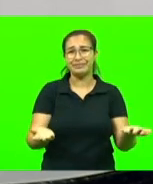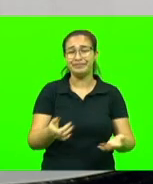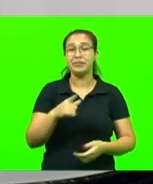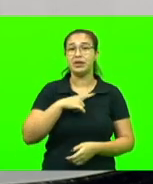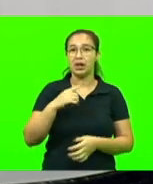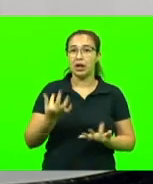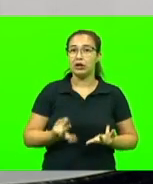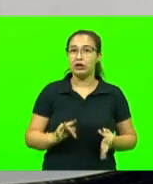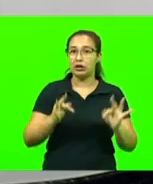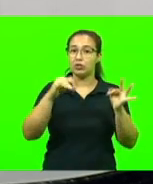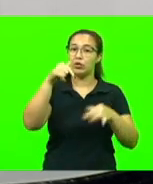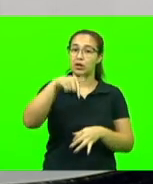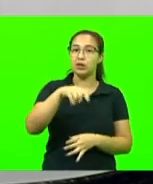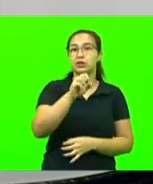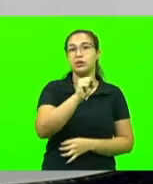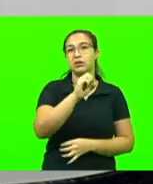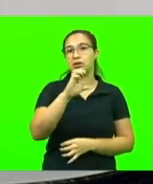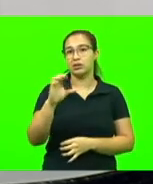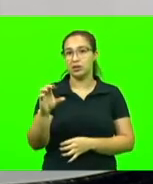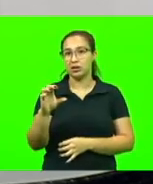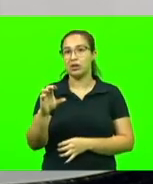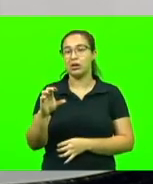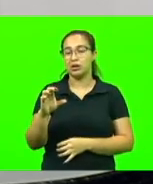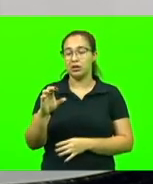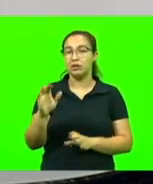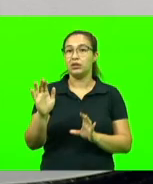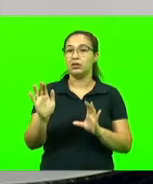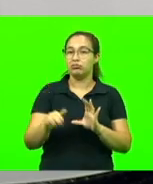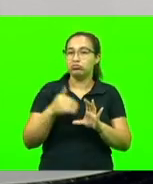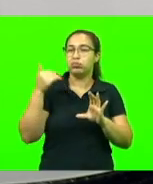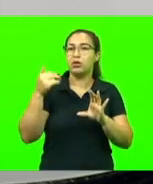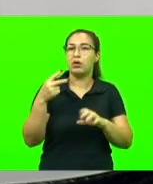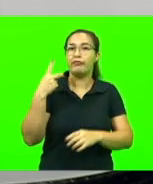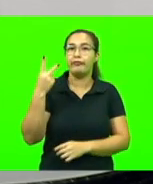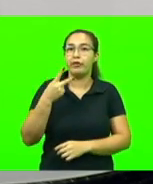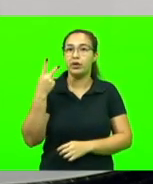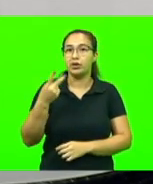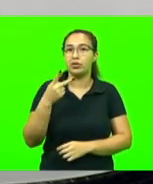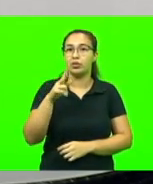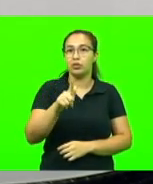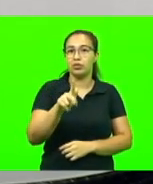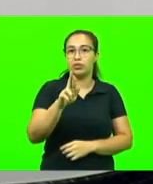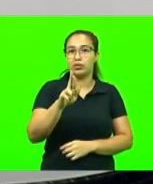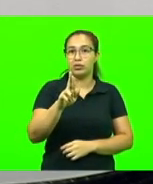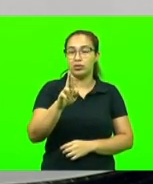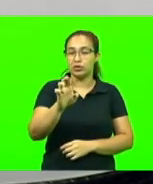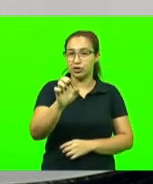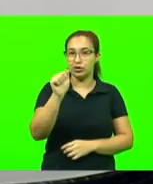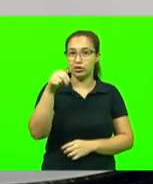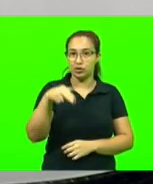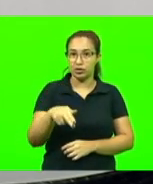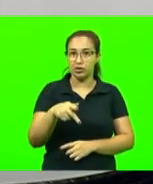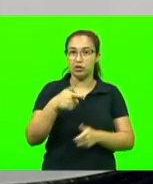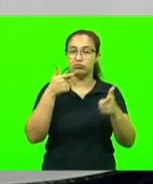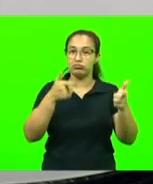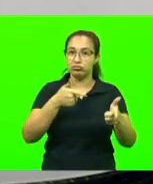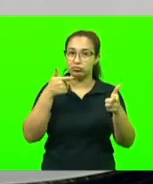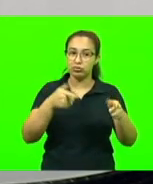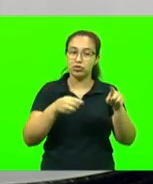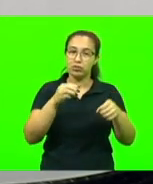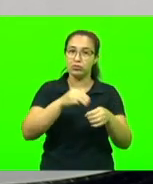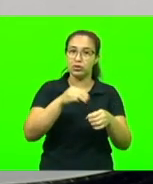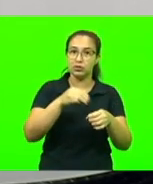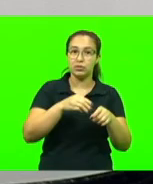desenvolvida em Santa Catarina, que nos chegou por meio do vereador Jean de Caçador, um defensor ardido, um